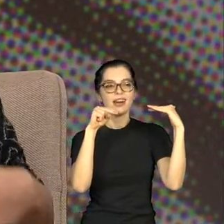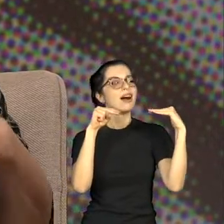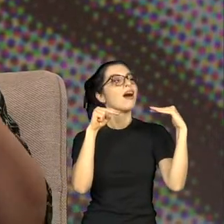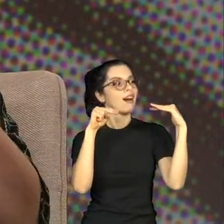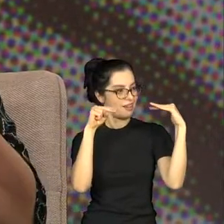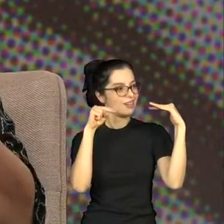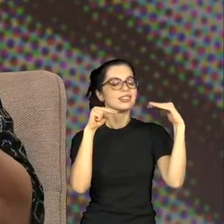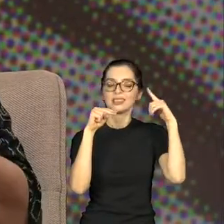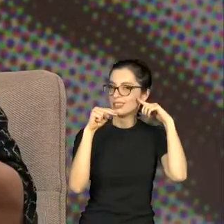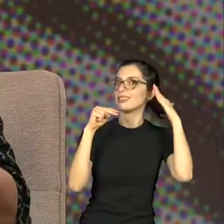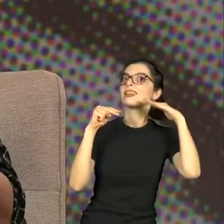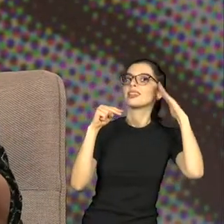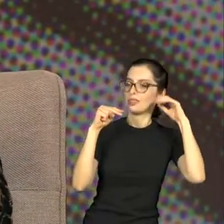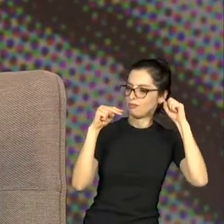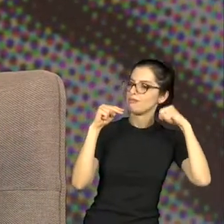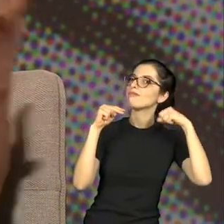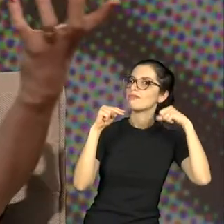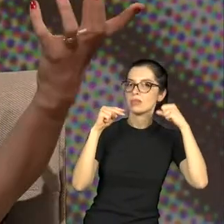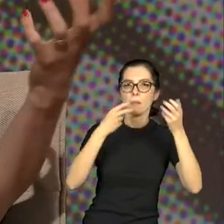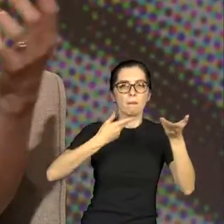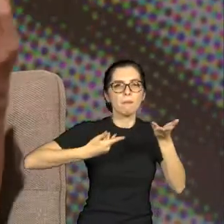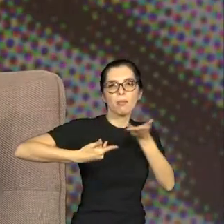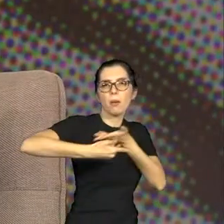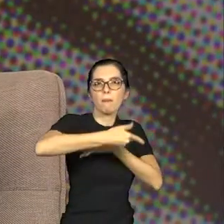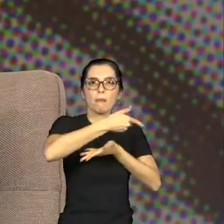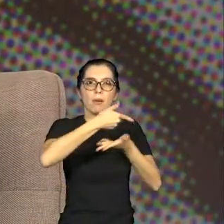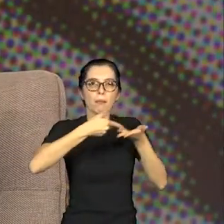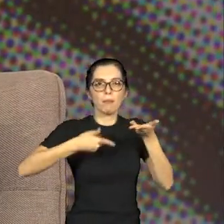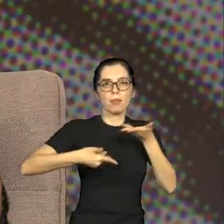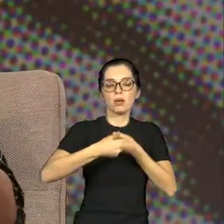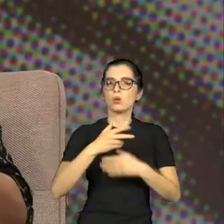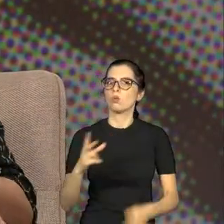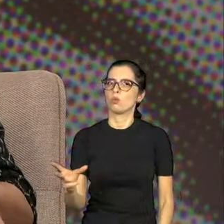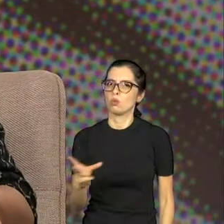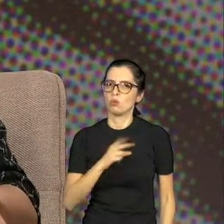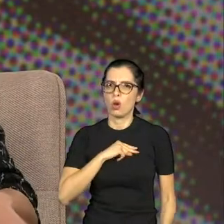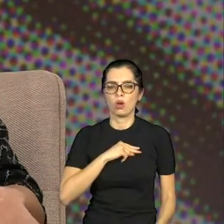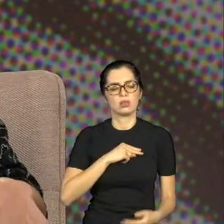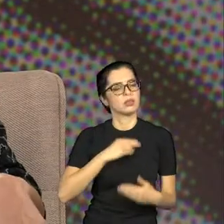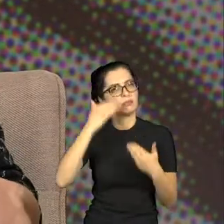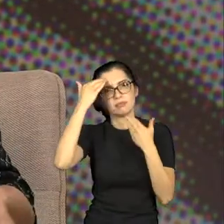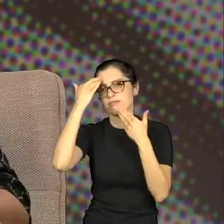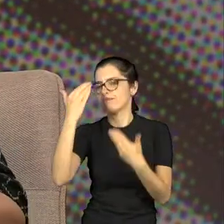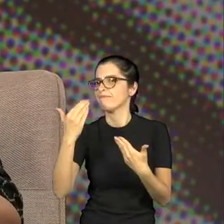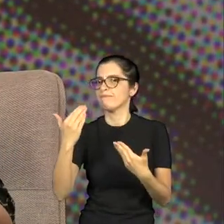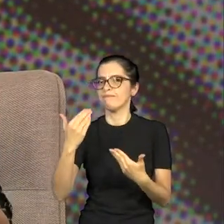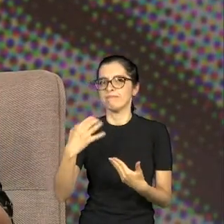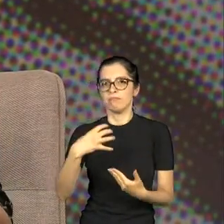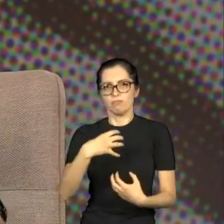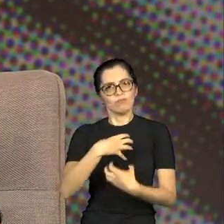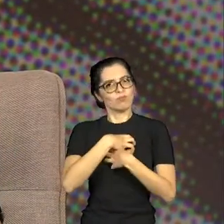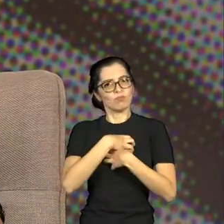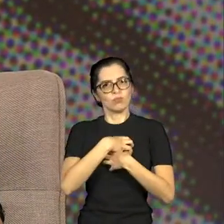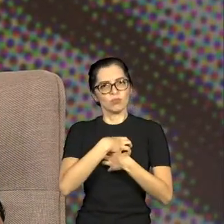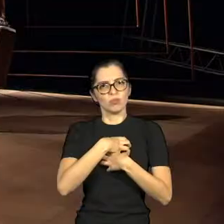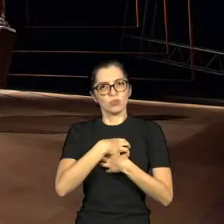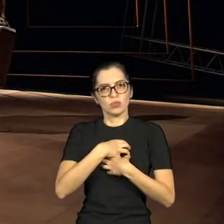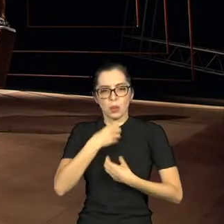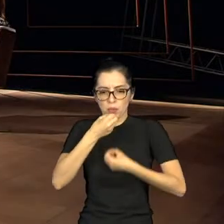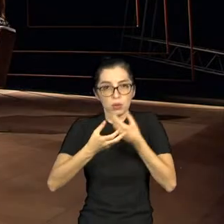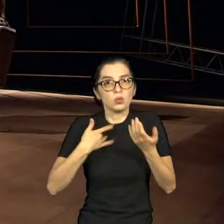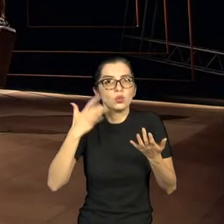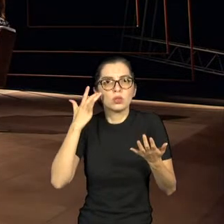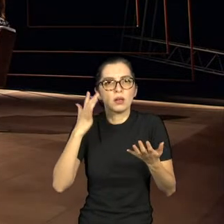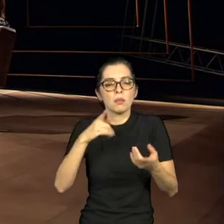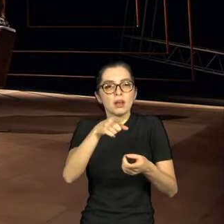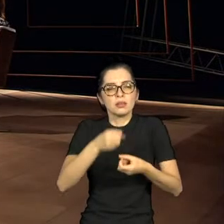Uma reação espontânea daquele negócio do obrigada por dar palavras àquilo que eu sinto e não sei dizer. Eu acho